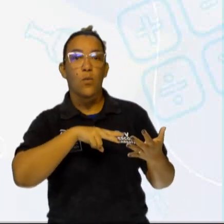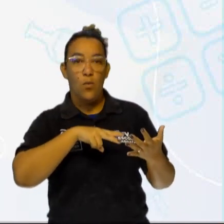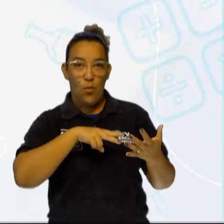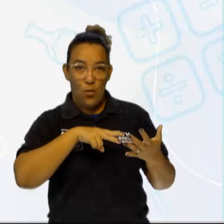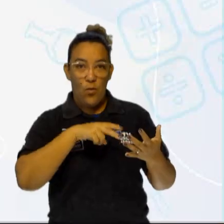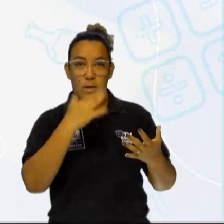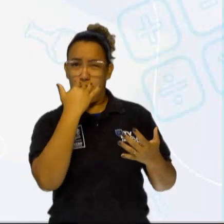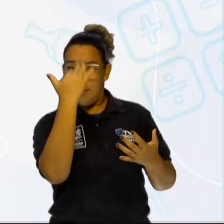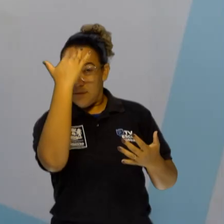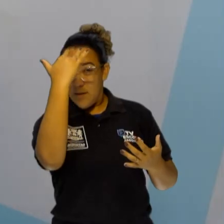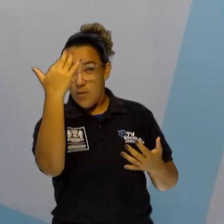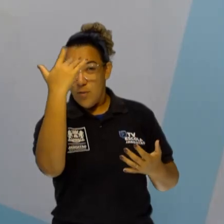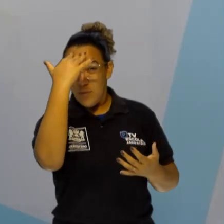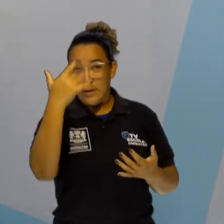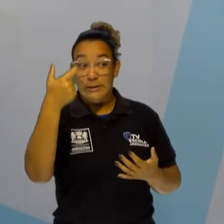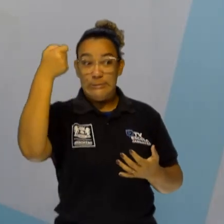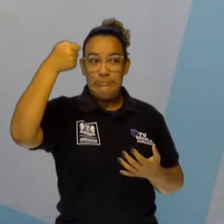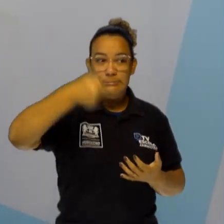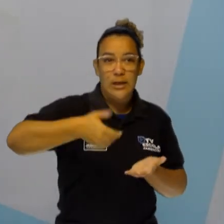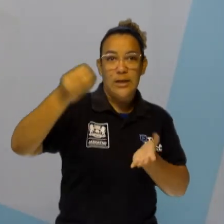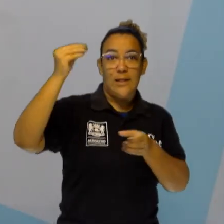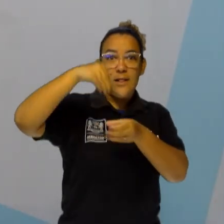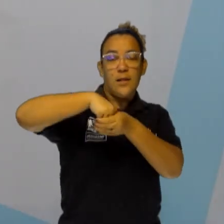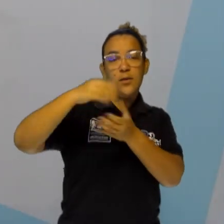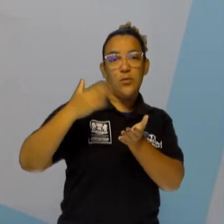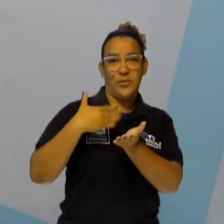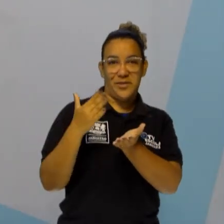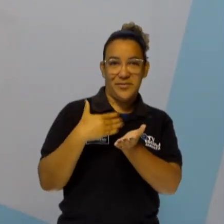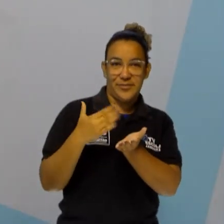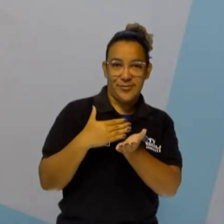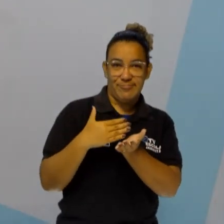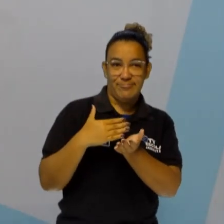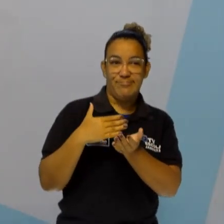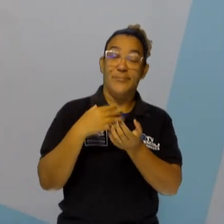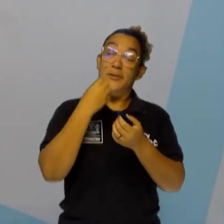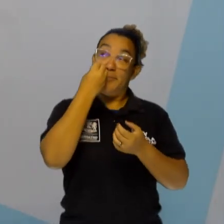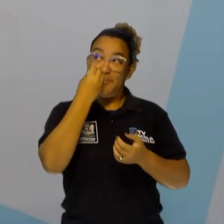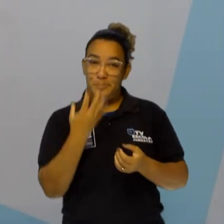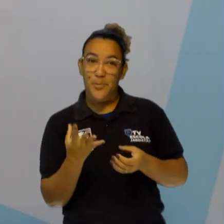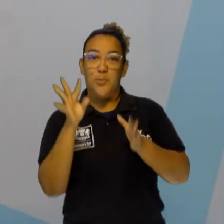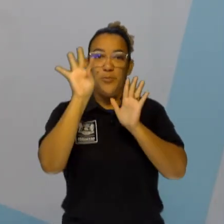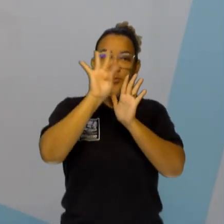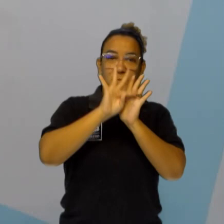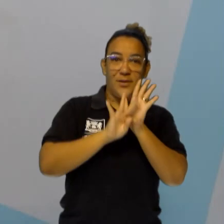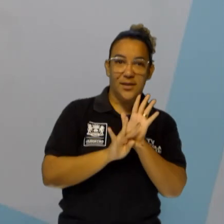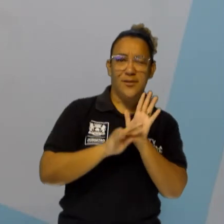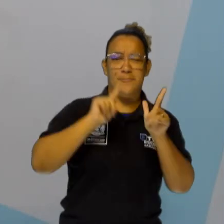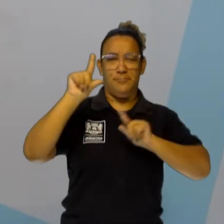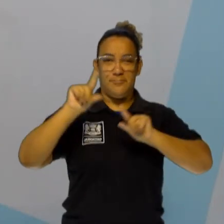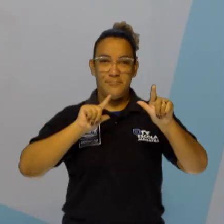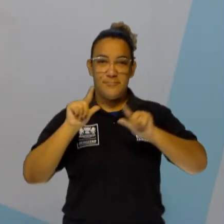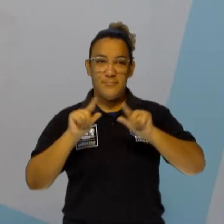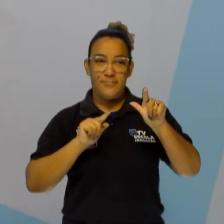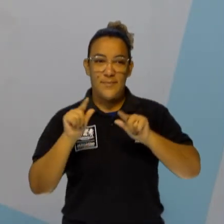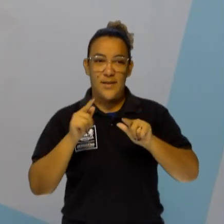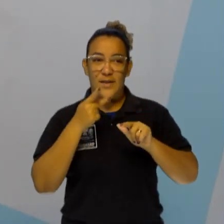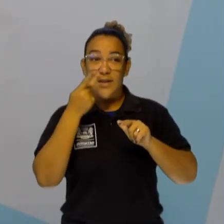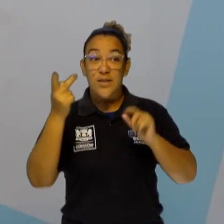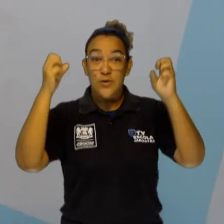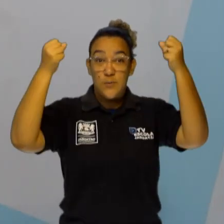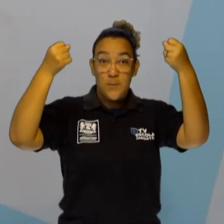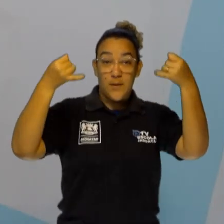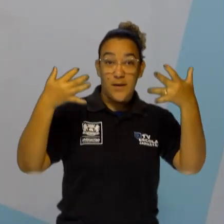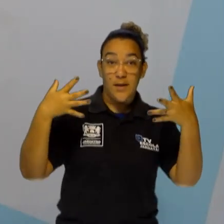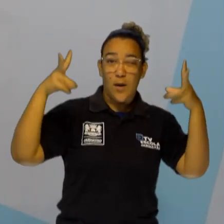no livro. Bom, a gente vê que o texto que é trabalhado aqui realmente fala a respeito da questão temática do